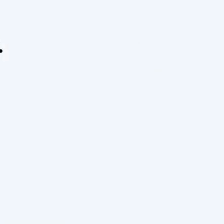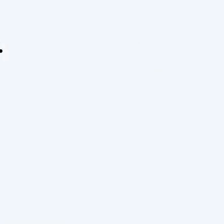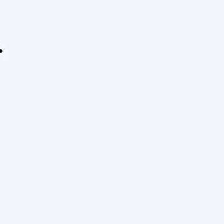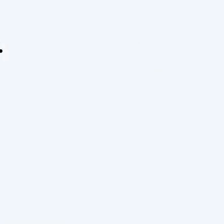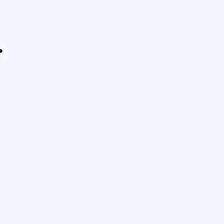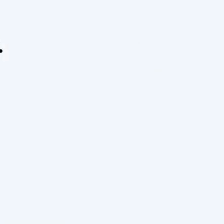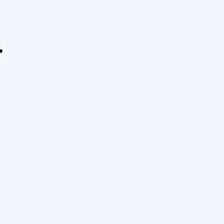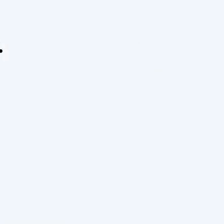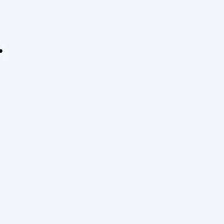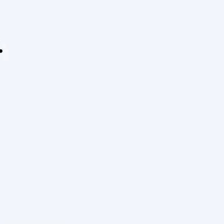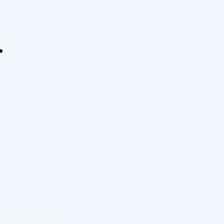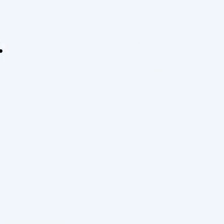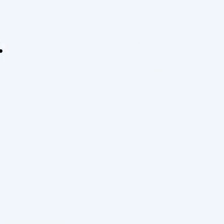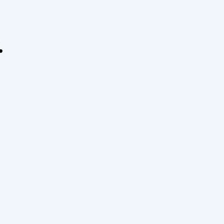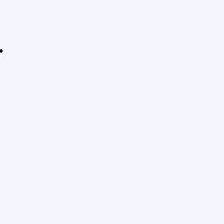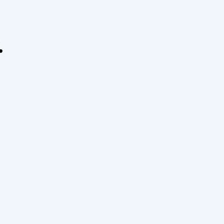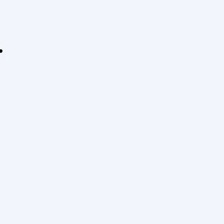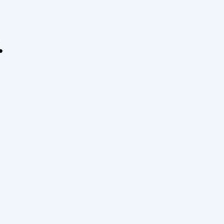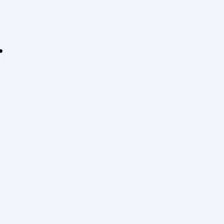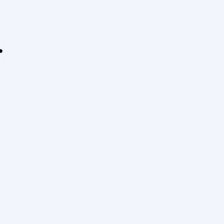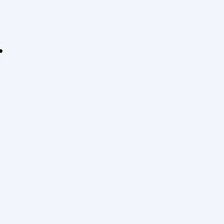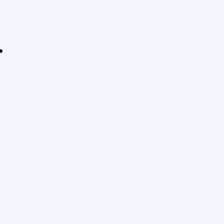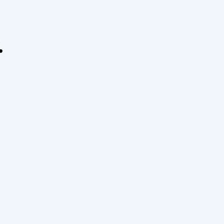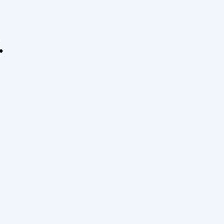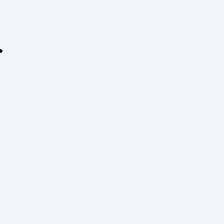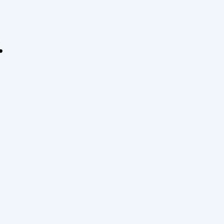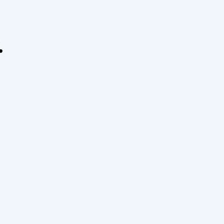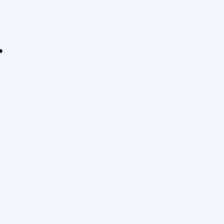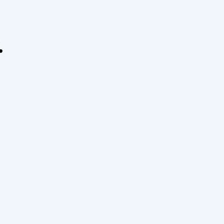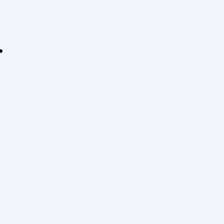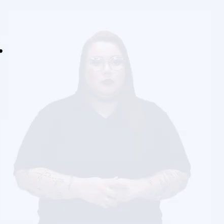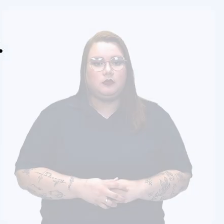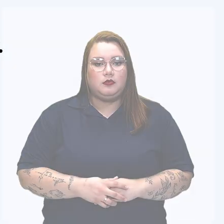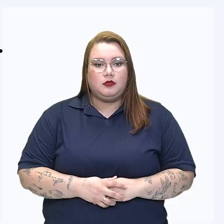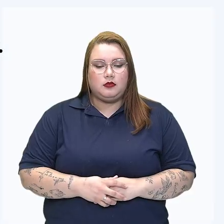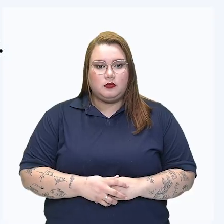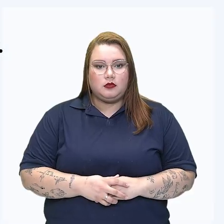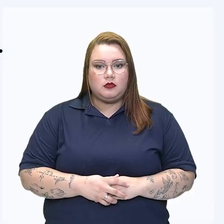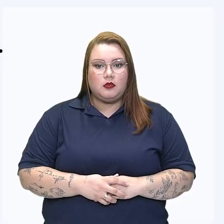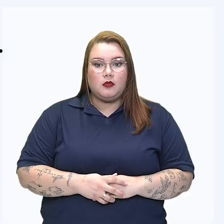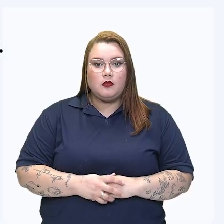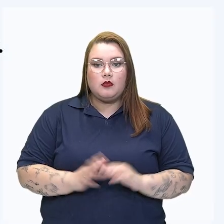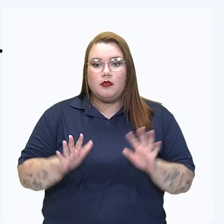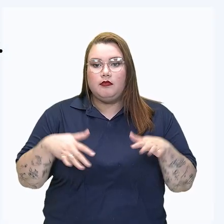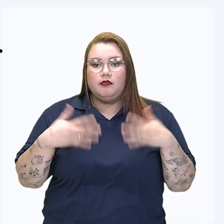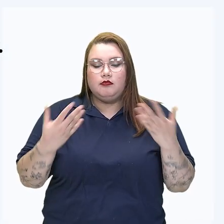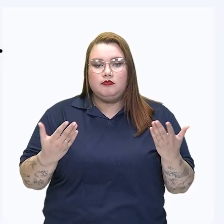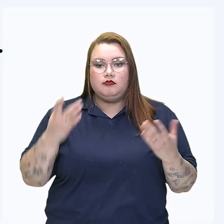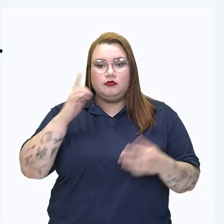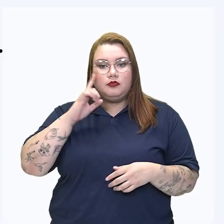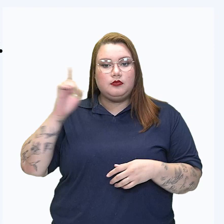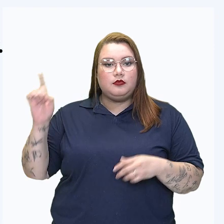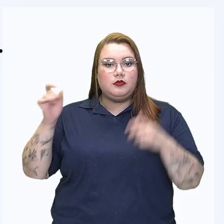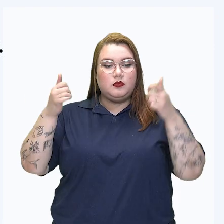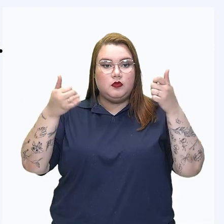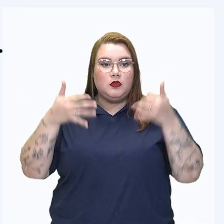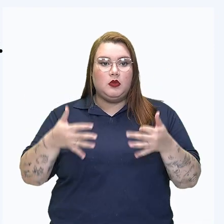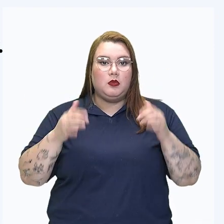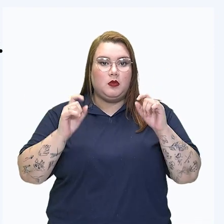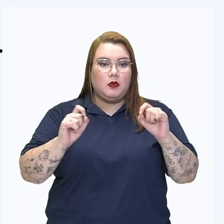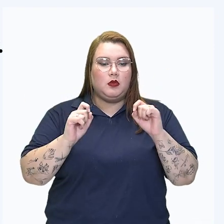alcançar o valor da nota, as avaliações de recuperação ficam disponíveis, então é automático no sistema, tá? Então uma vez que